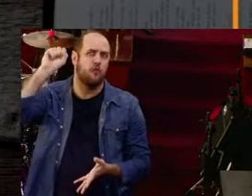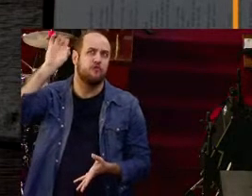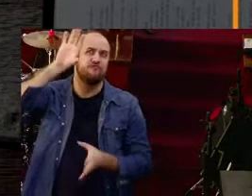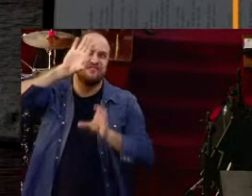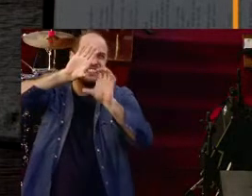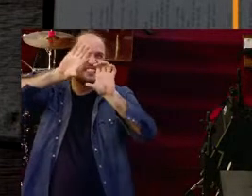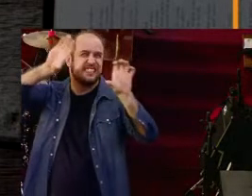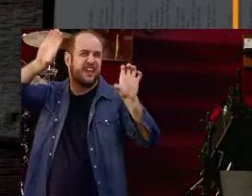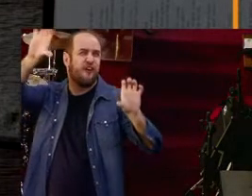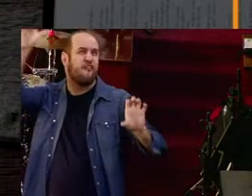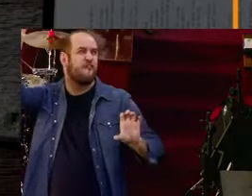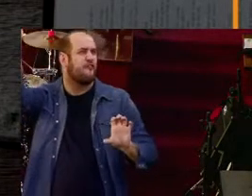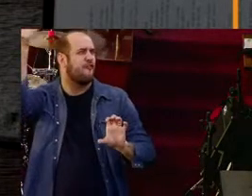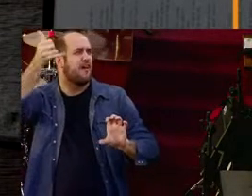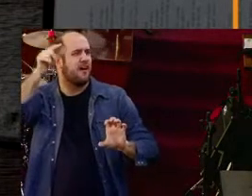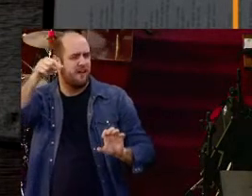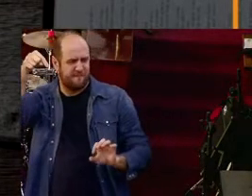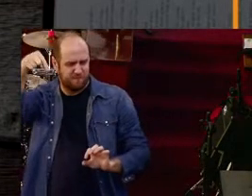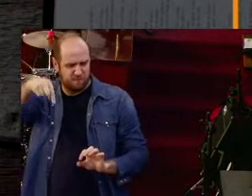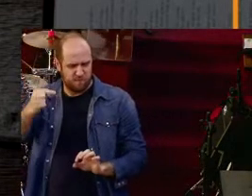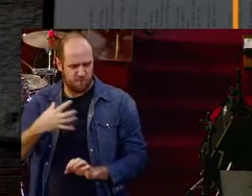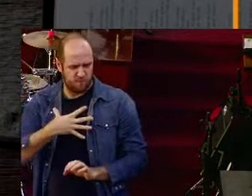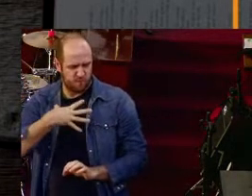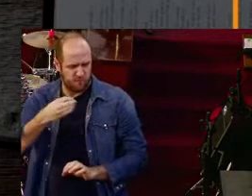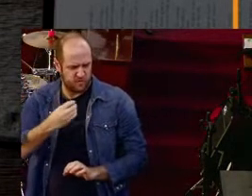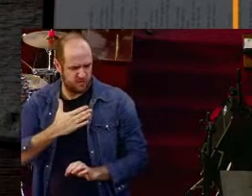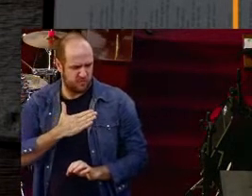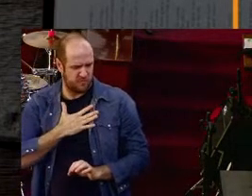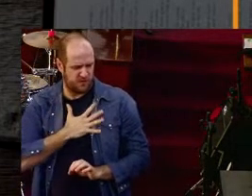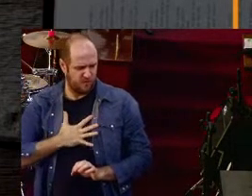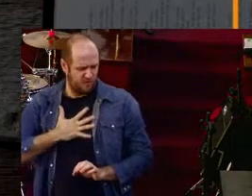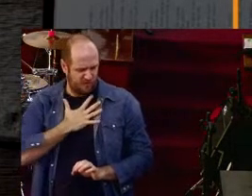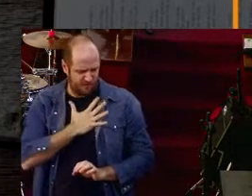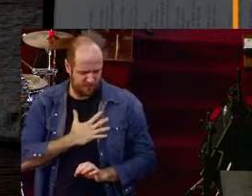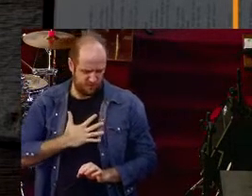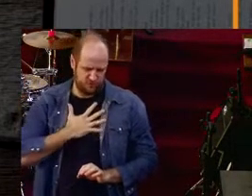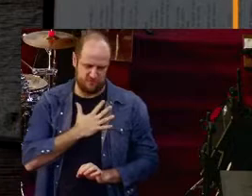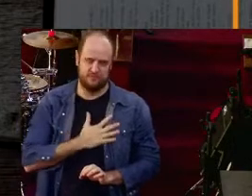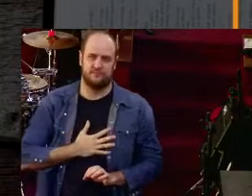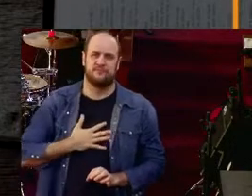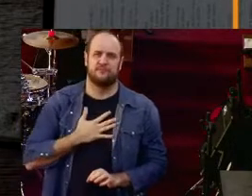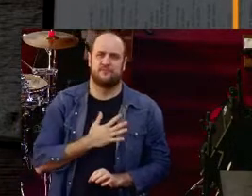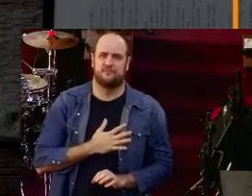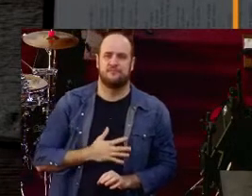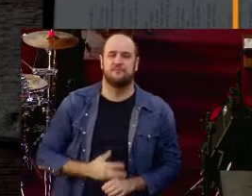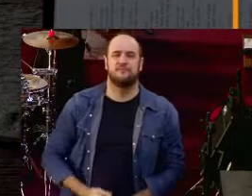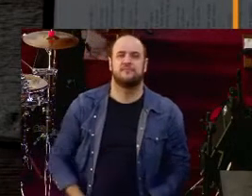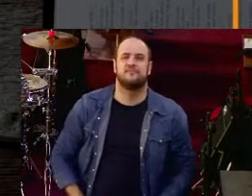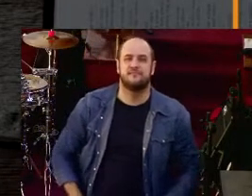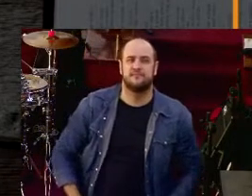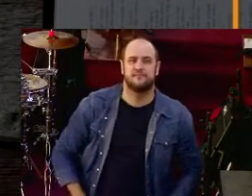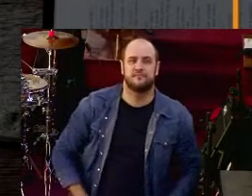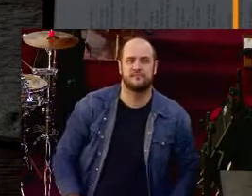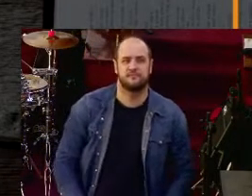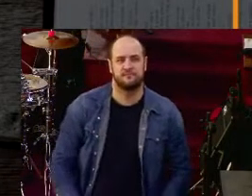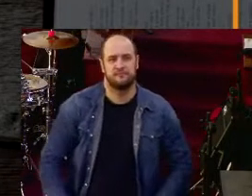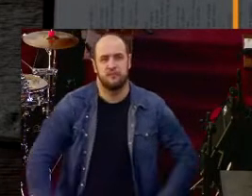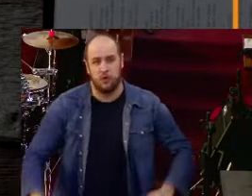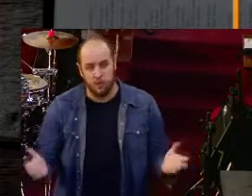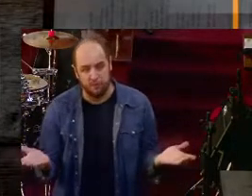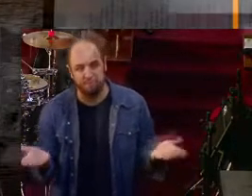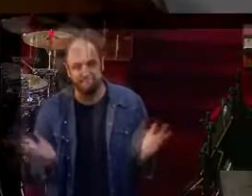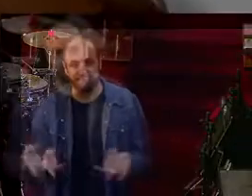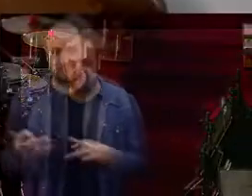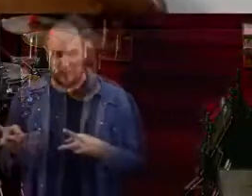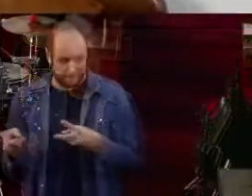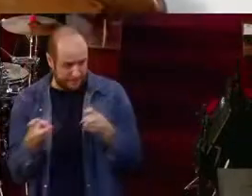céu: tu és o meu Filho amado, em ti me comprazo. Então, notemos